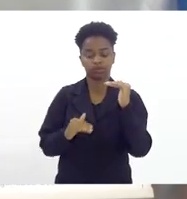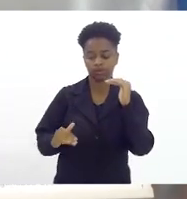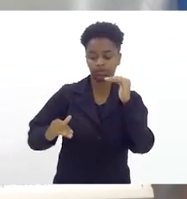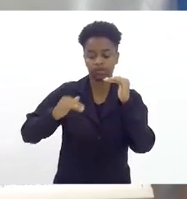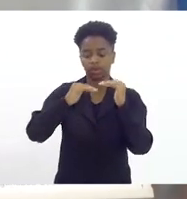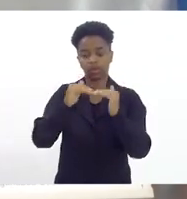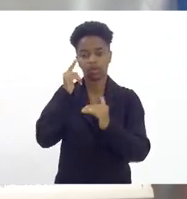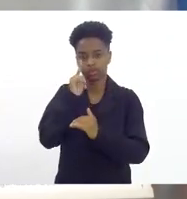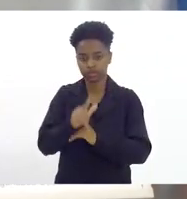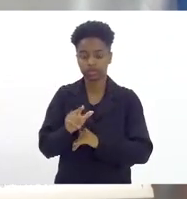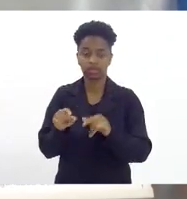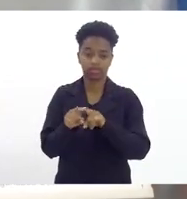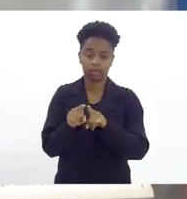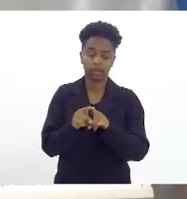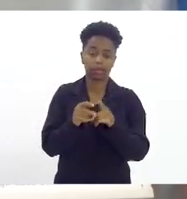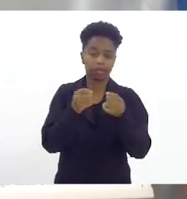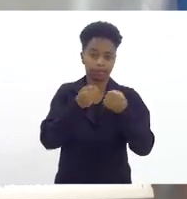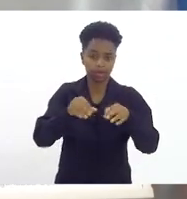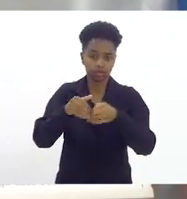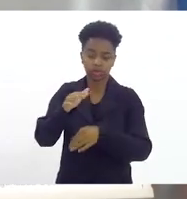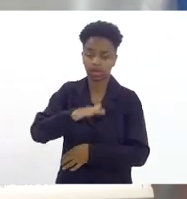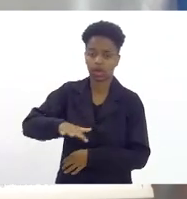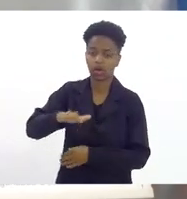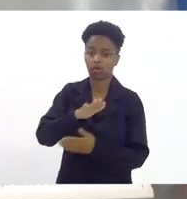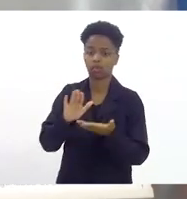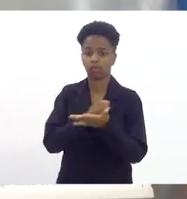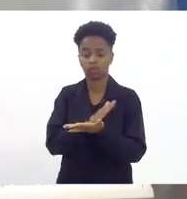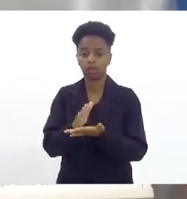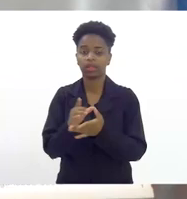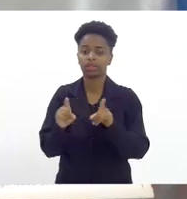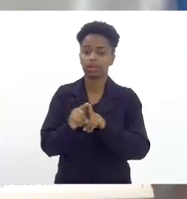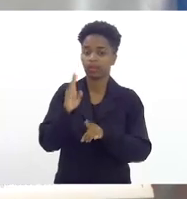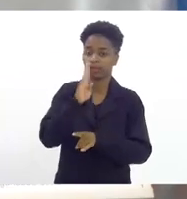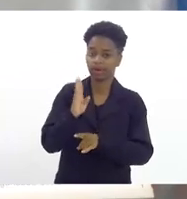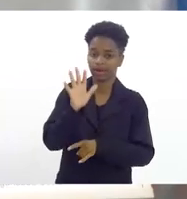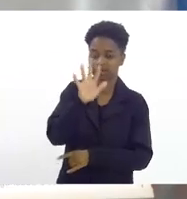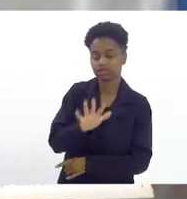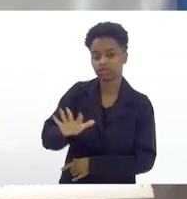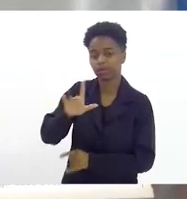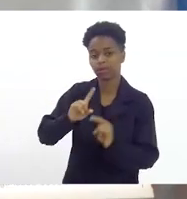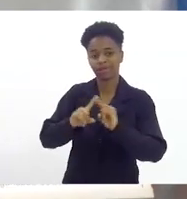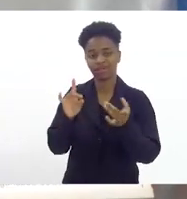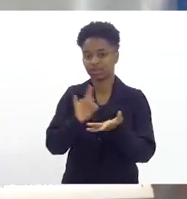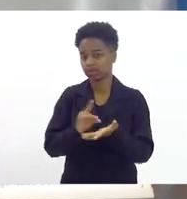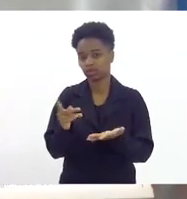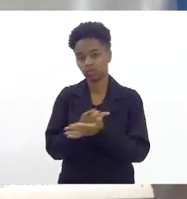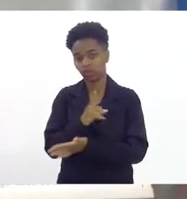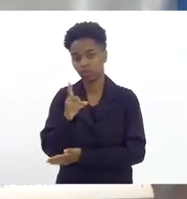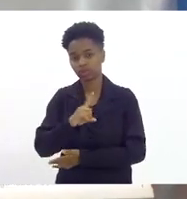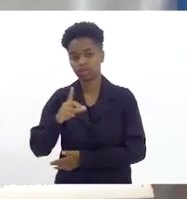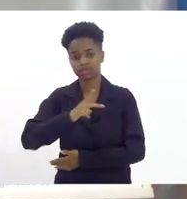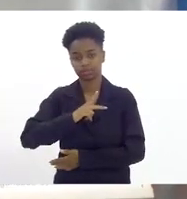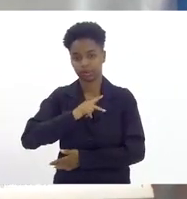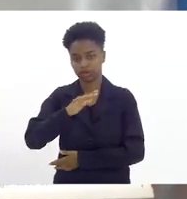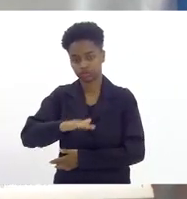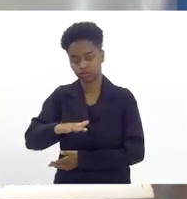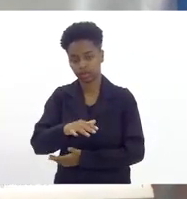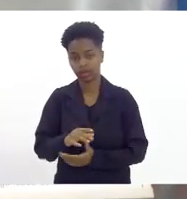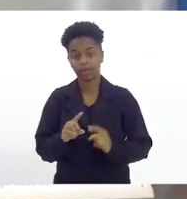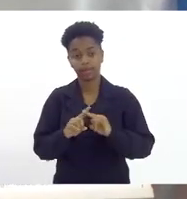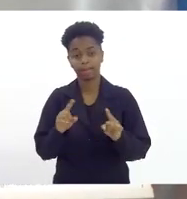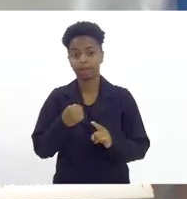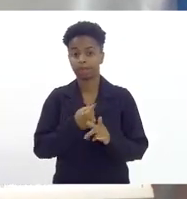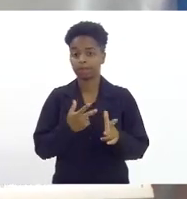os casos endêmicos que assolam determinadas regiões e o país como um todo que não é o que a gente vê muito pelo contrário que a gente assiste